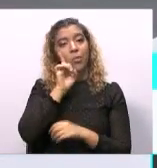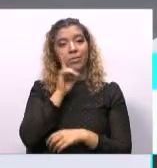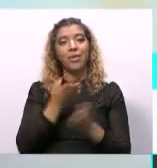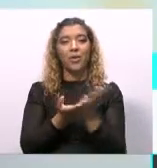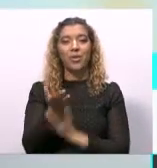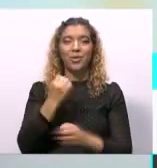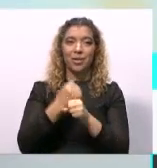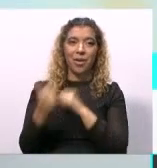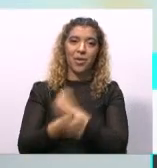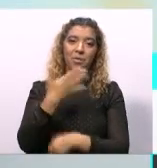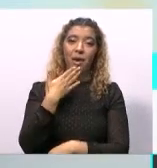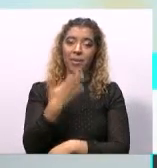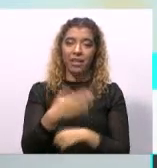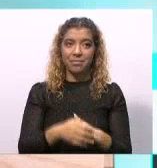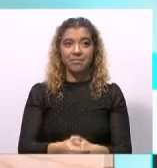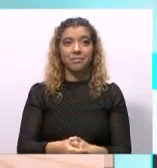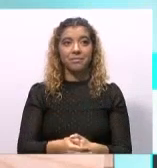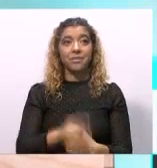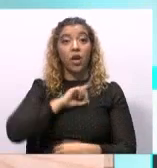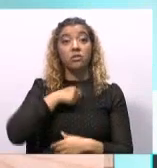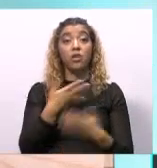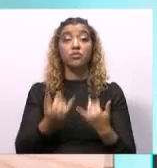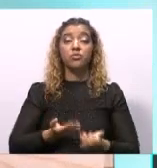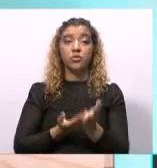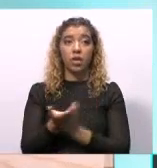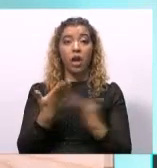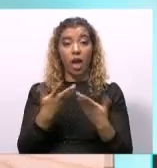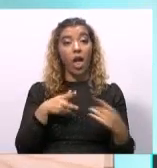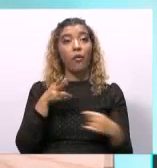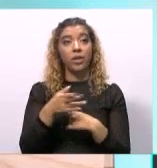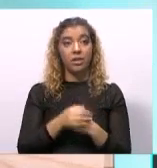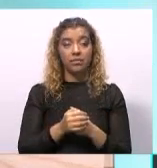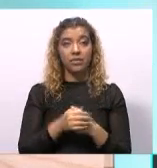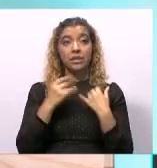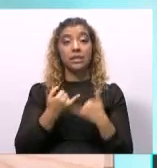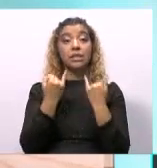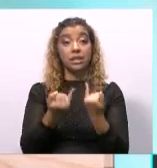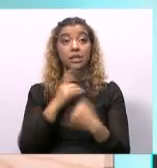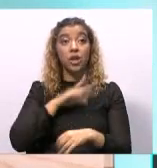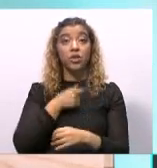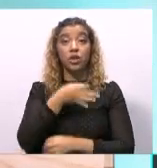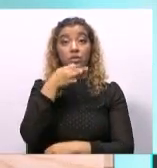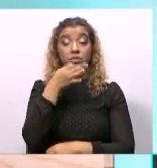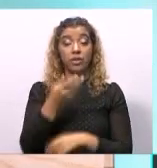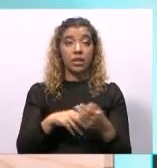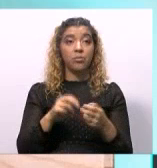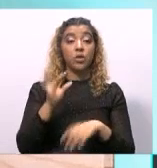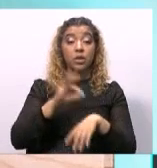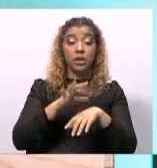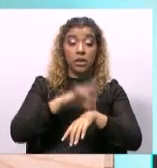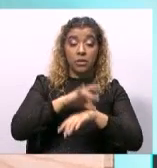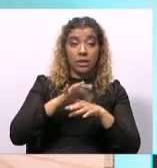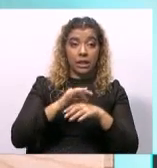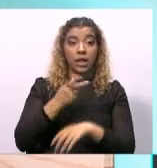trabalho para si. Muito obrigada, foi um gosto. Muito obrigada. Nós seguimos em frente, vamos fazer um curtíssimo intervalo. Depois desta pausa, terminamos a falar de dermatite atópica. Daqui